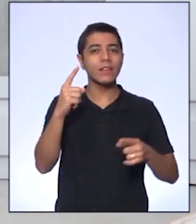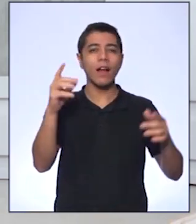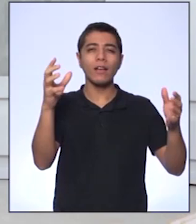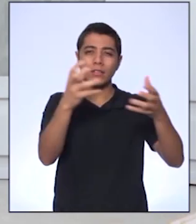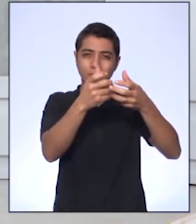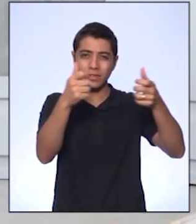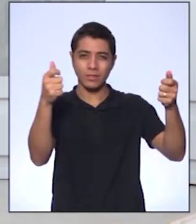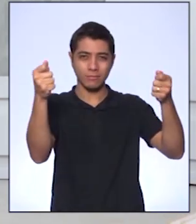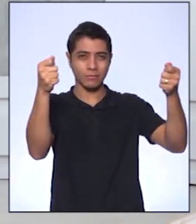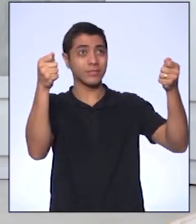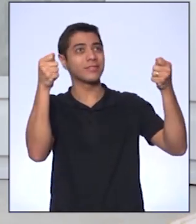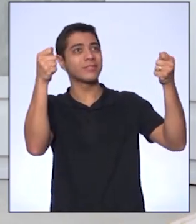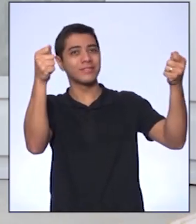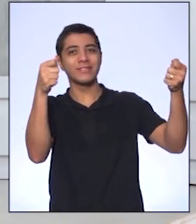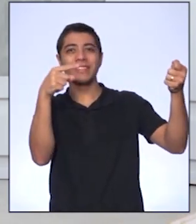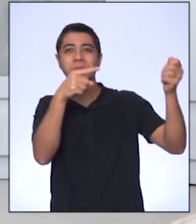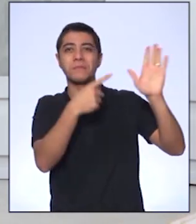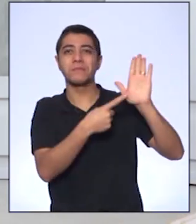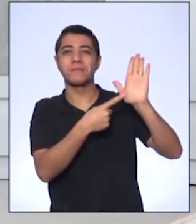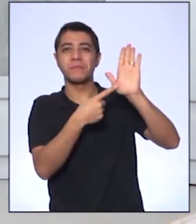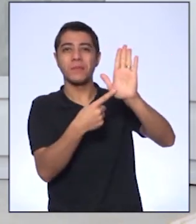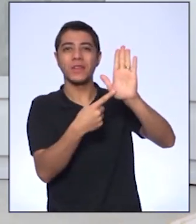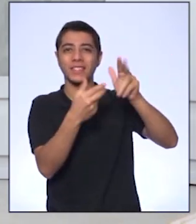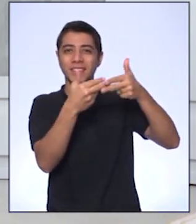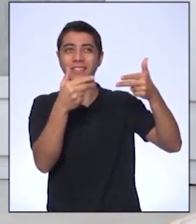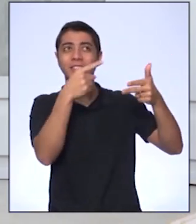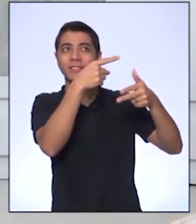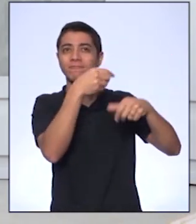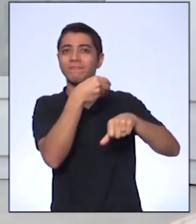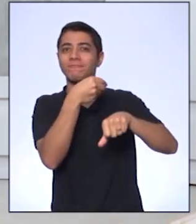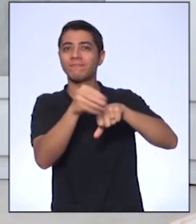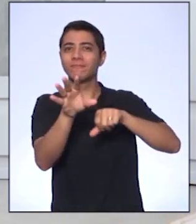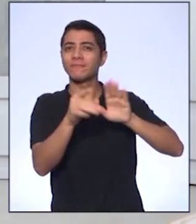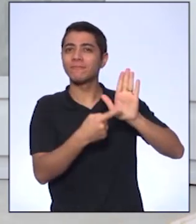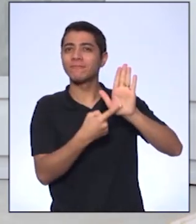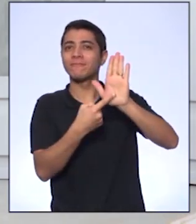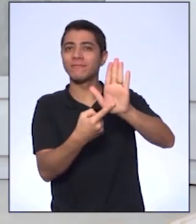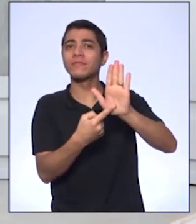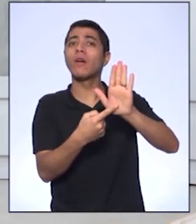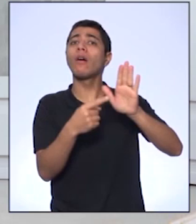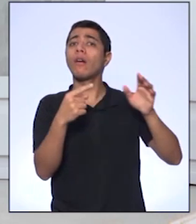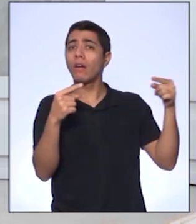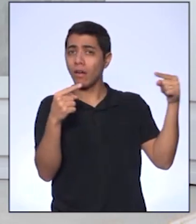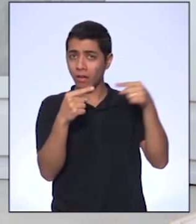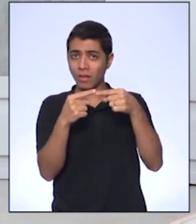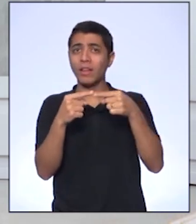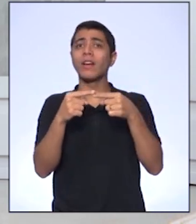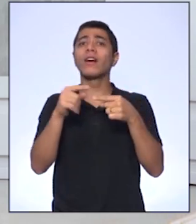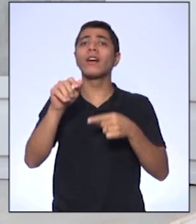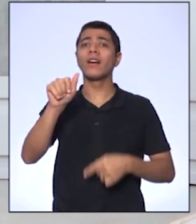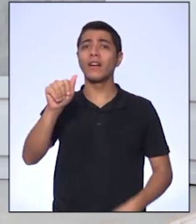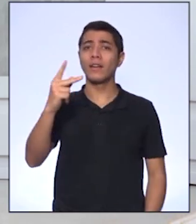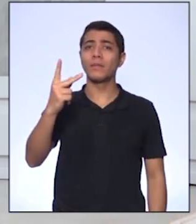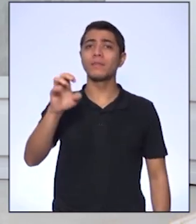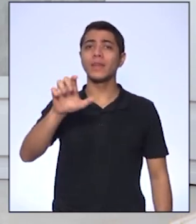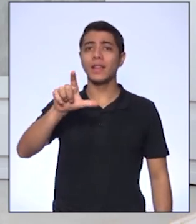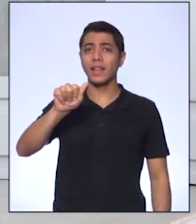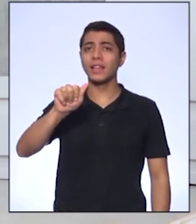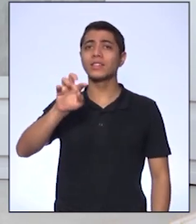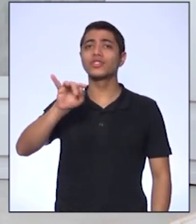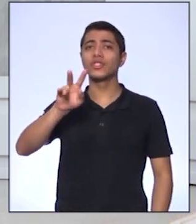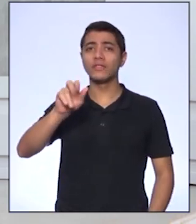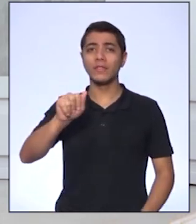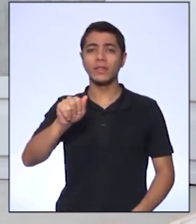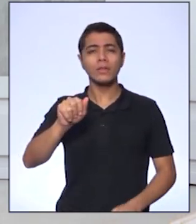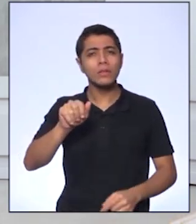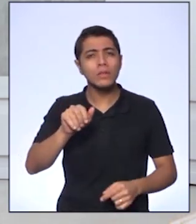de comportamentos de uma sociedade, elas são pautadas aqui, ó. Não deixe a água parada.